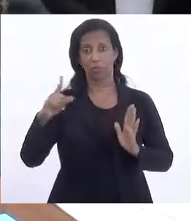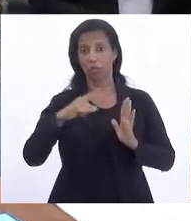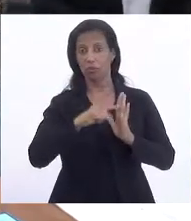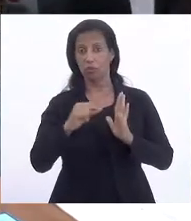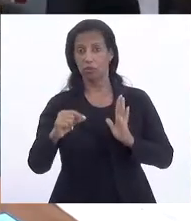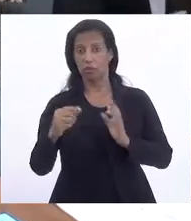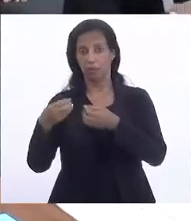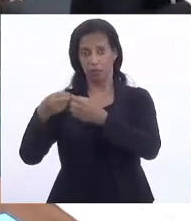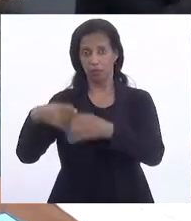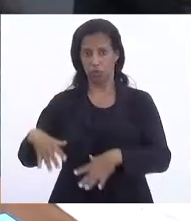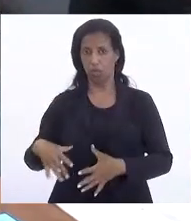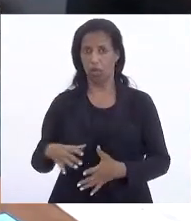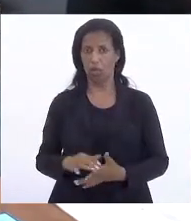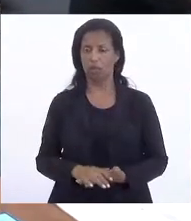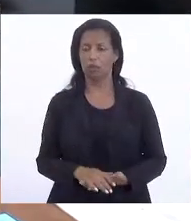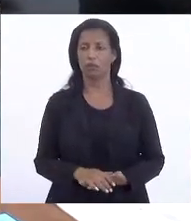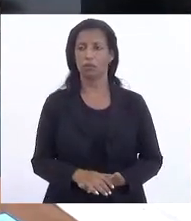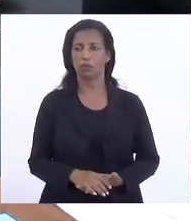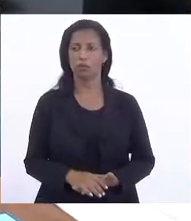Sim, senhor, presidente.